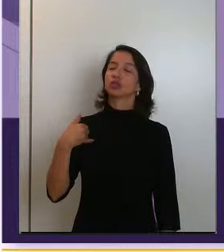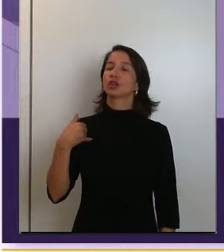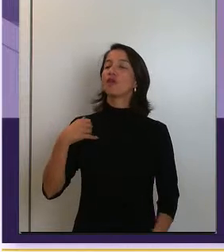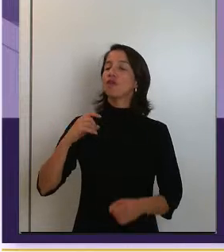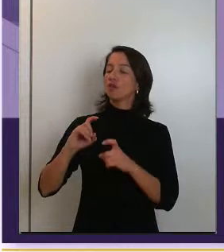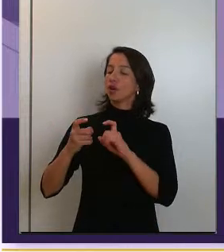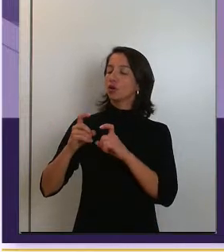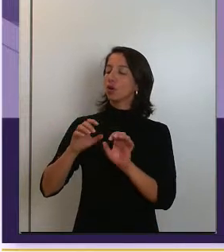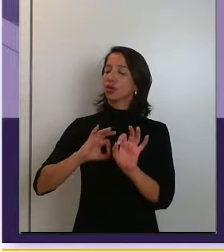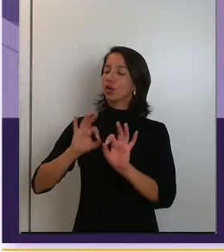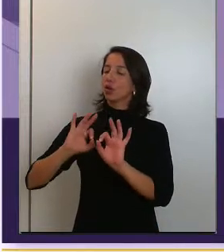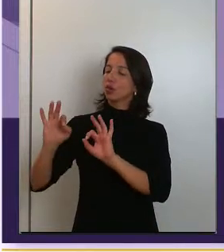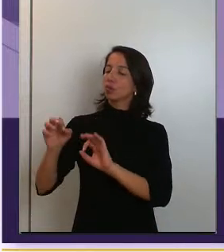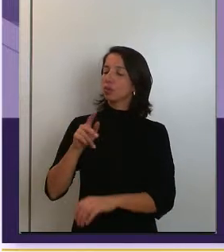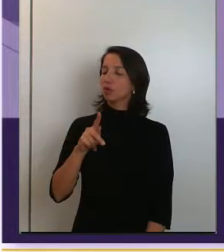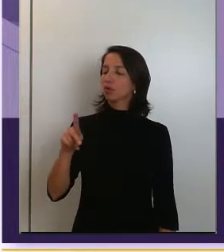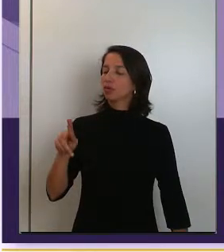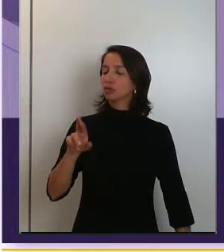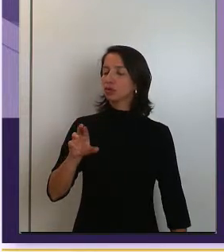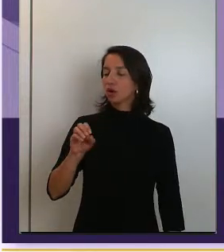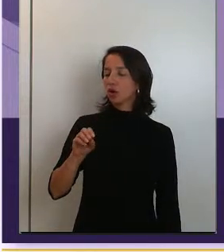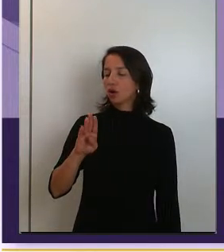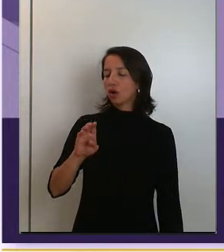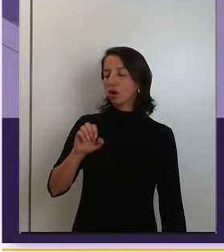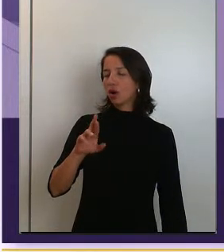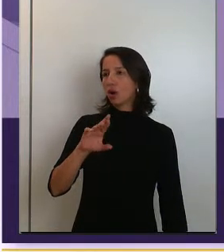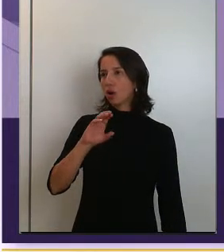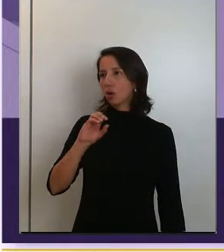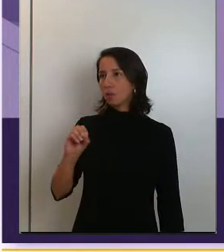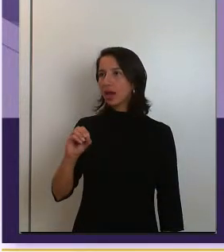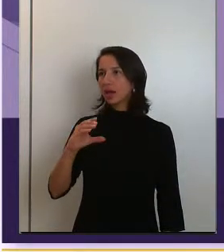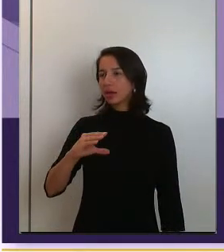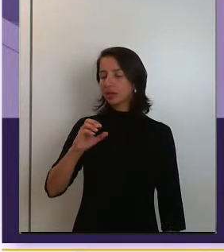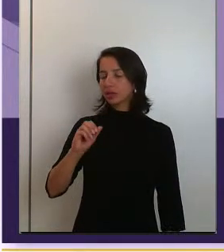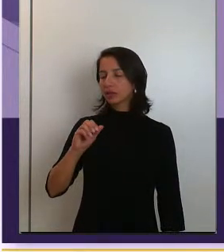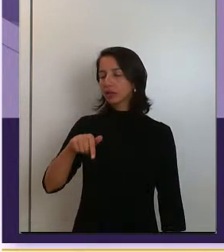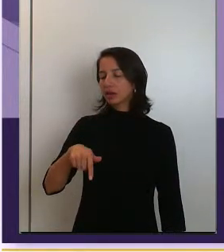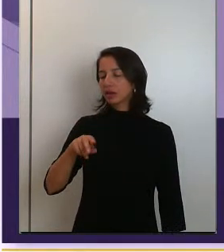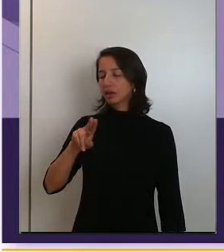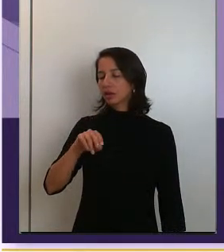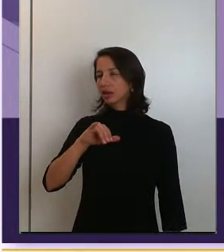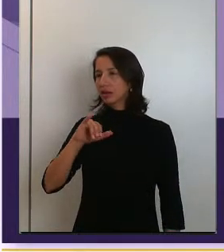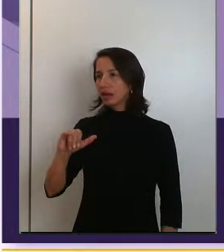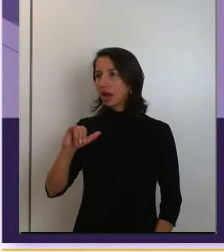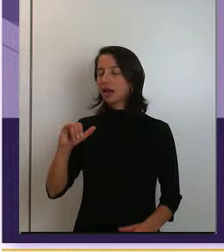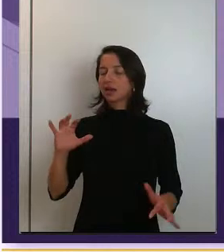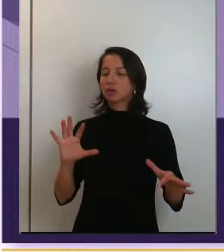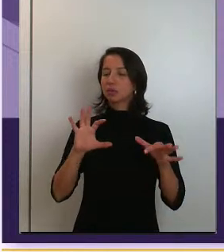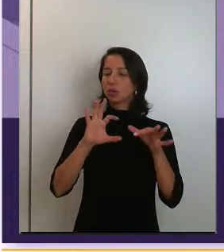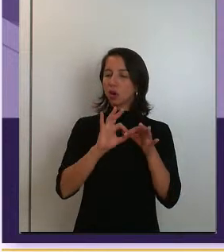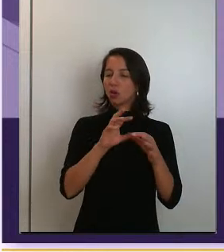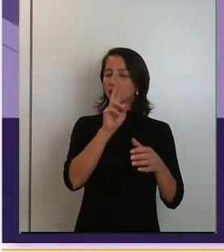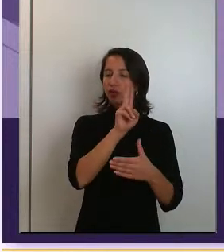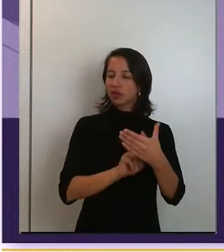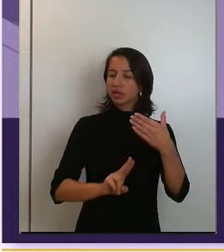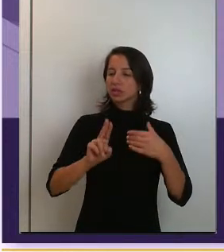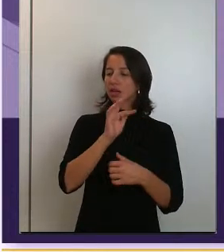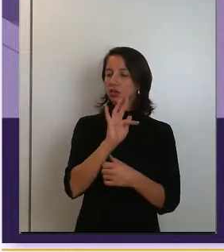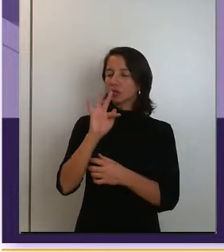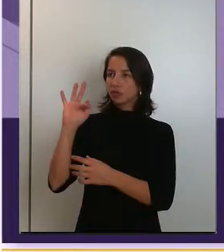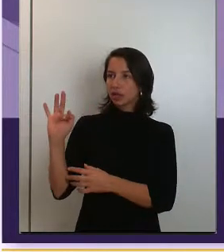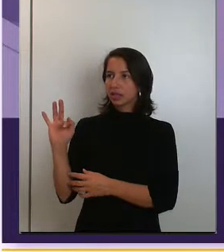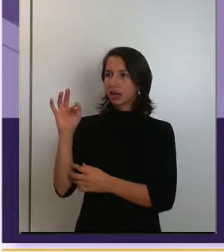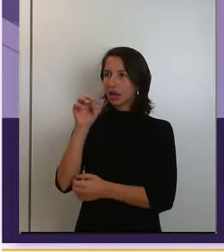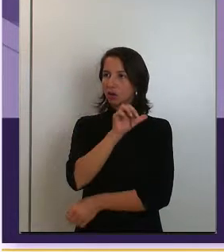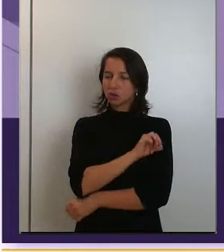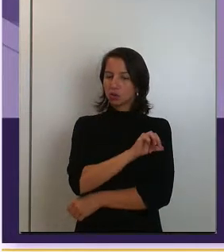Kack, da Universidade Federal do Rio de Janeiro, em colaboração com pesquisadores da Universidade Federal Fluminense, da Universidade do Estado do